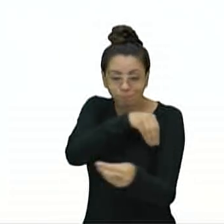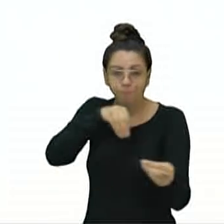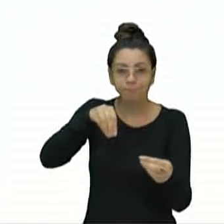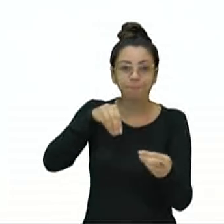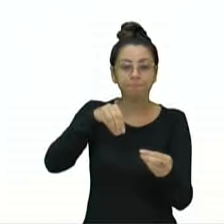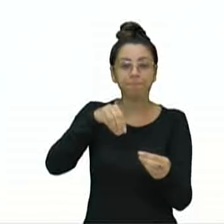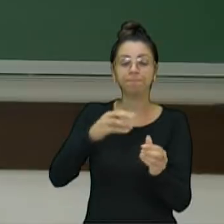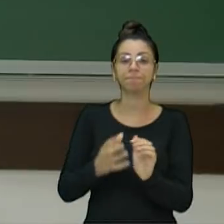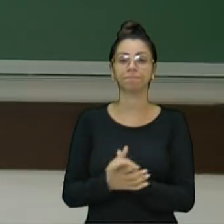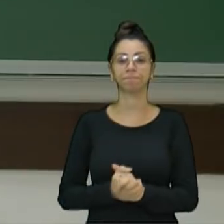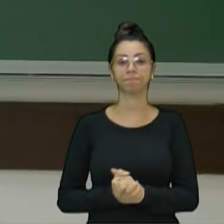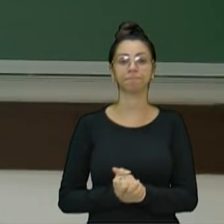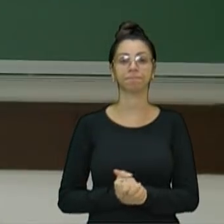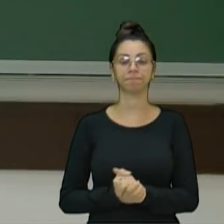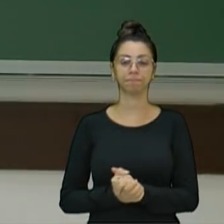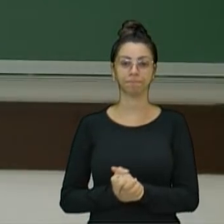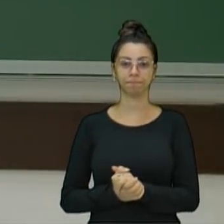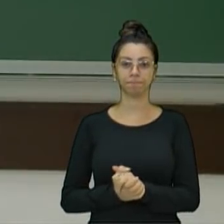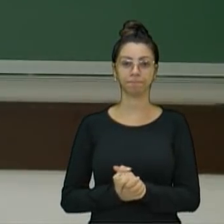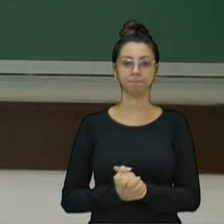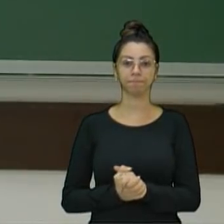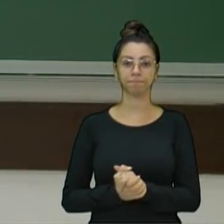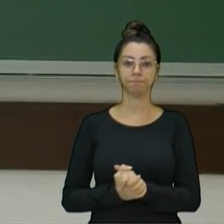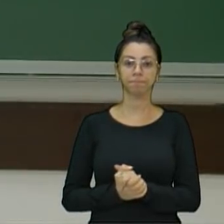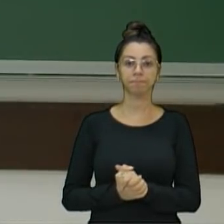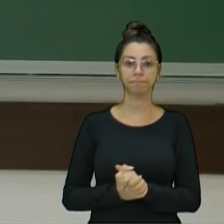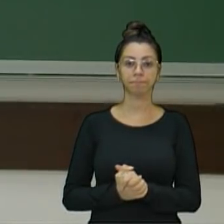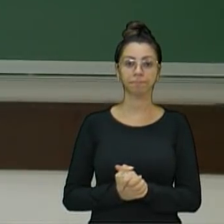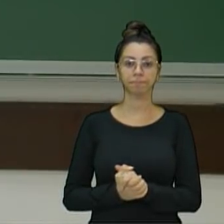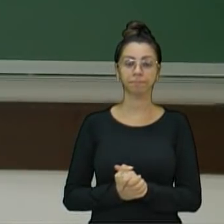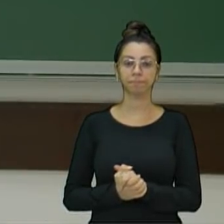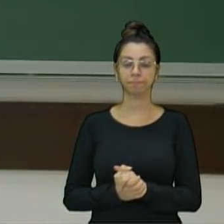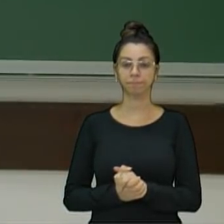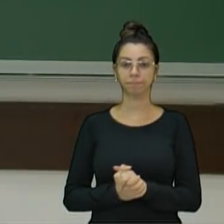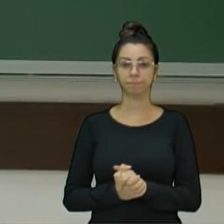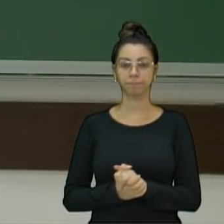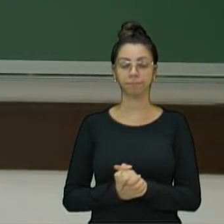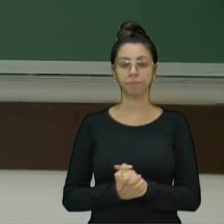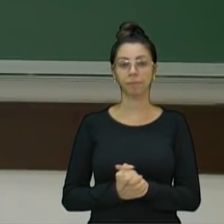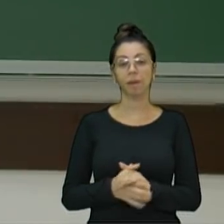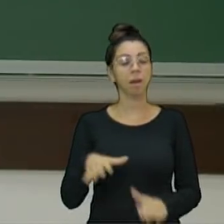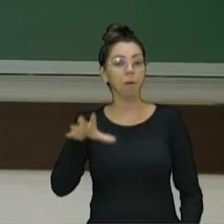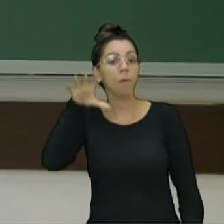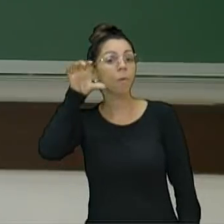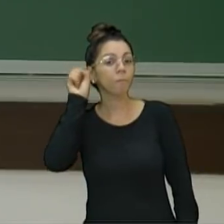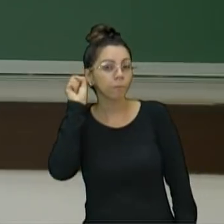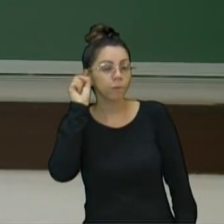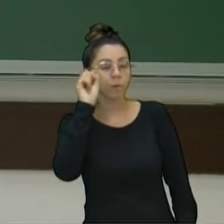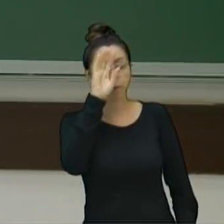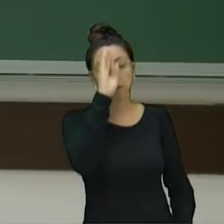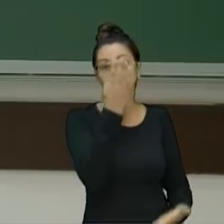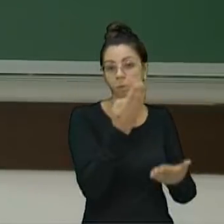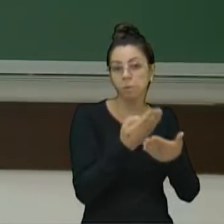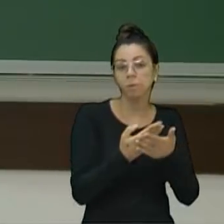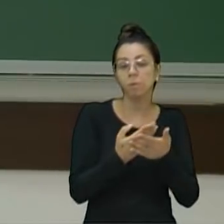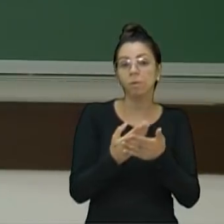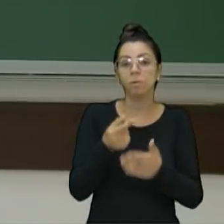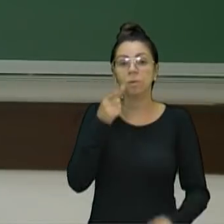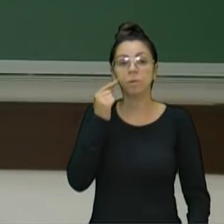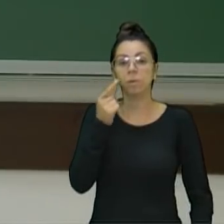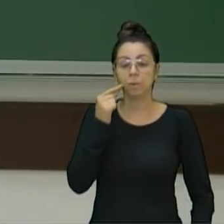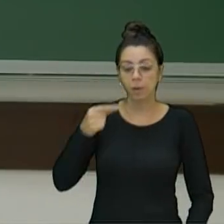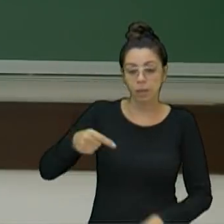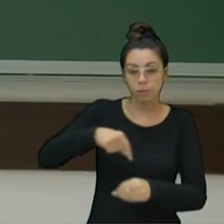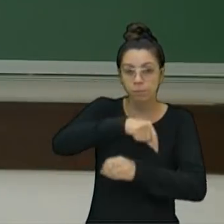desenrolava-os. Então, essa era a experiência da infância dela. Ela ouviu alguém dizer, ela acreditou, qualquer gato que ela via enrolado, ela saía desenrolando para